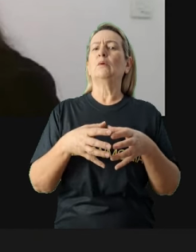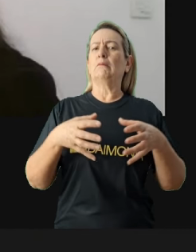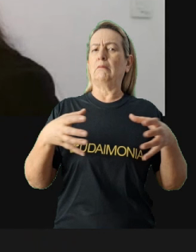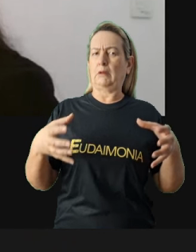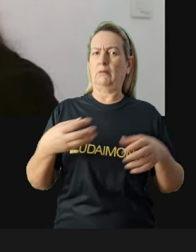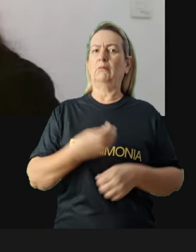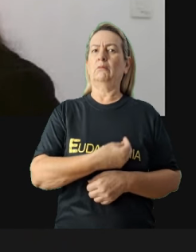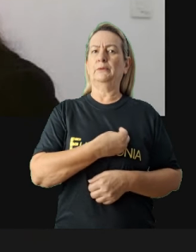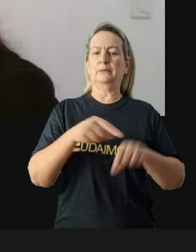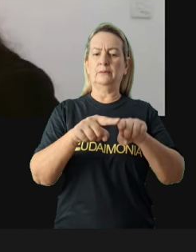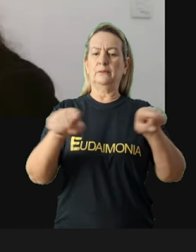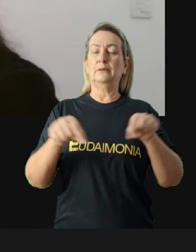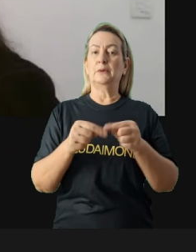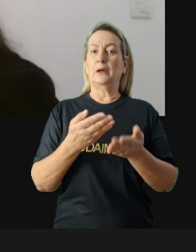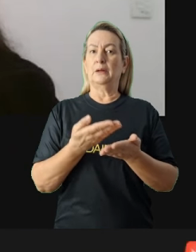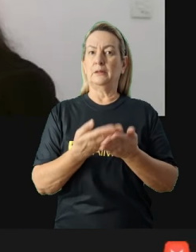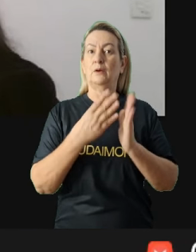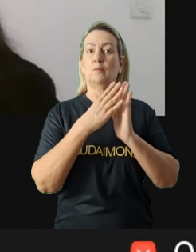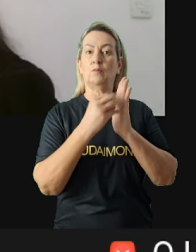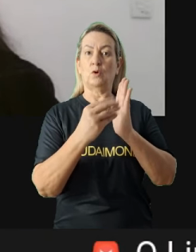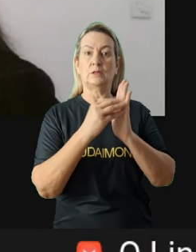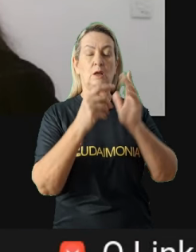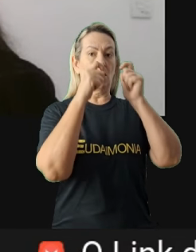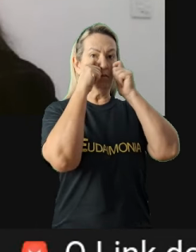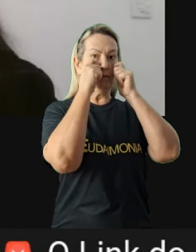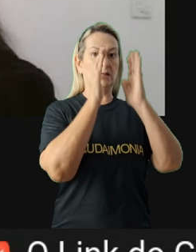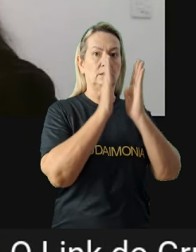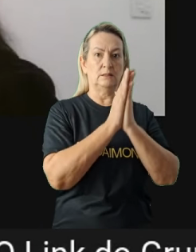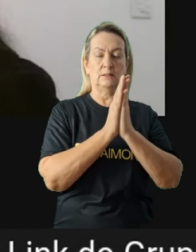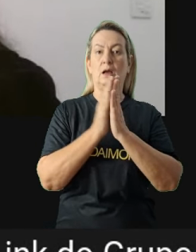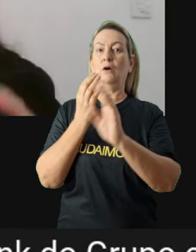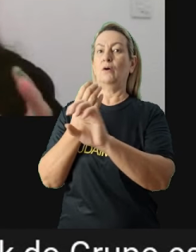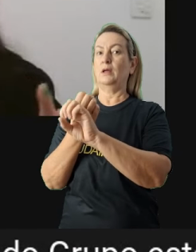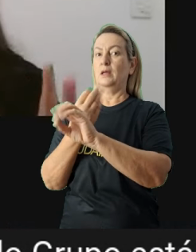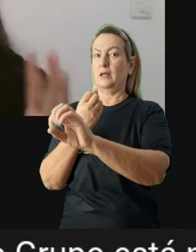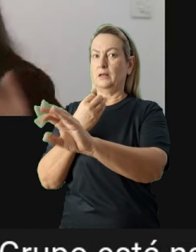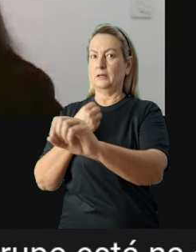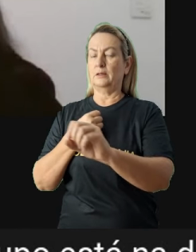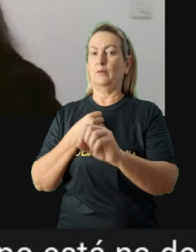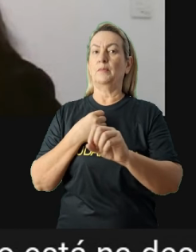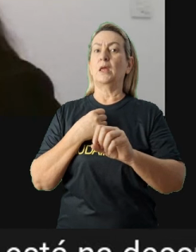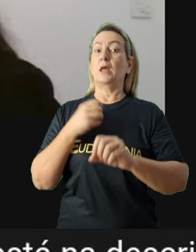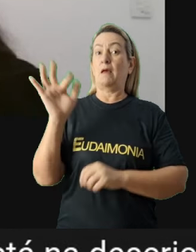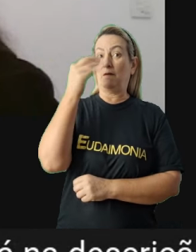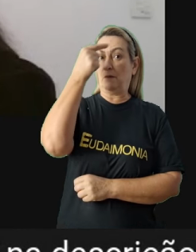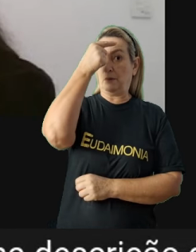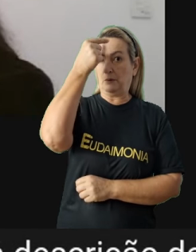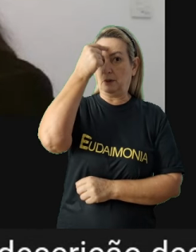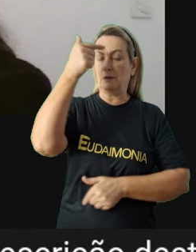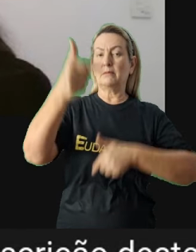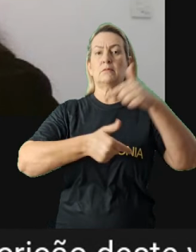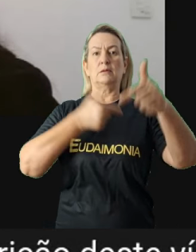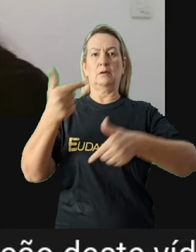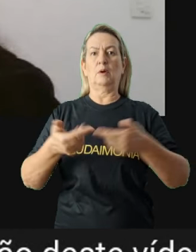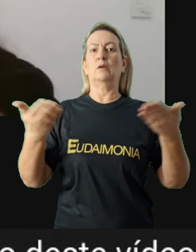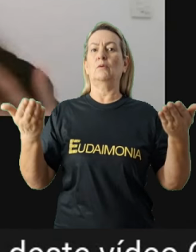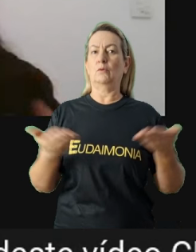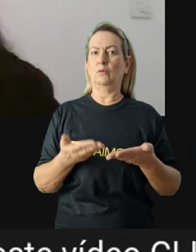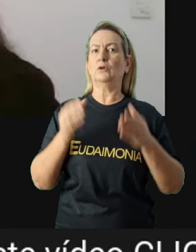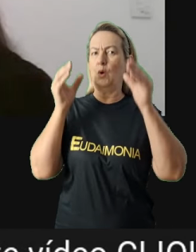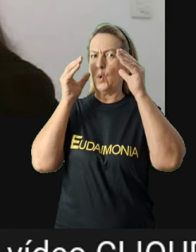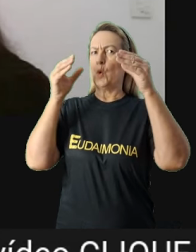Então, eu vi um movimento bastante grande nesses anos de sala de aula, do modelo presencial para o modelo EAD, e a instituição que eu trabalho